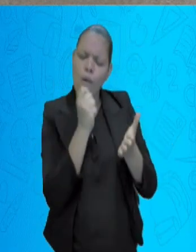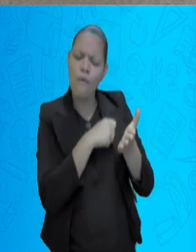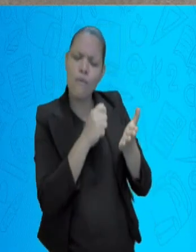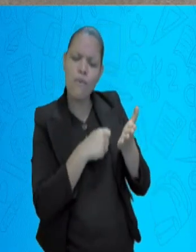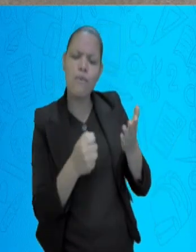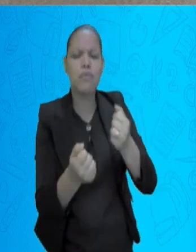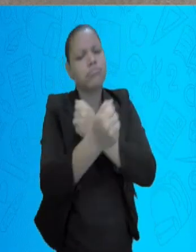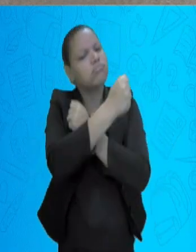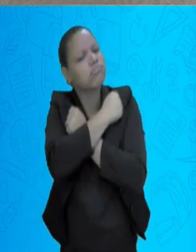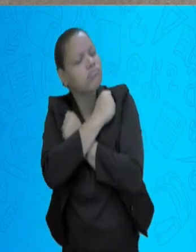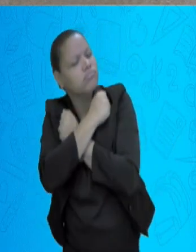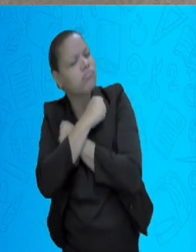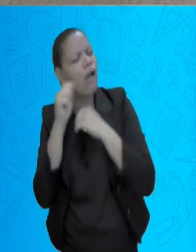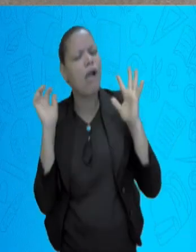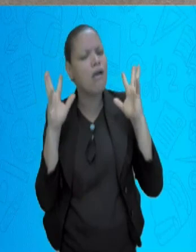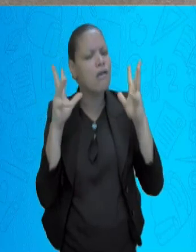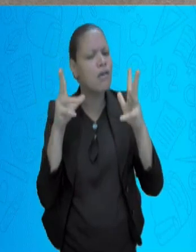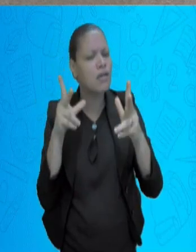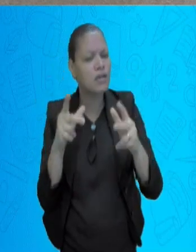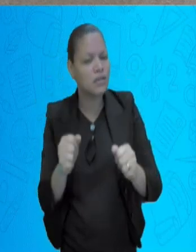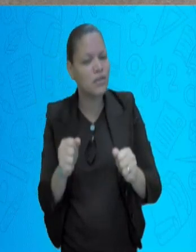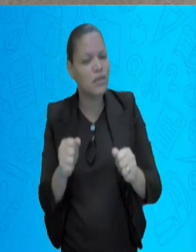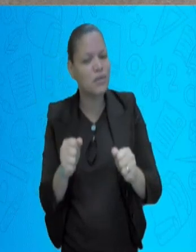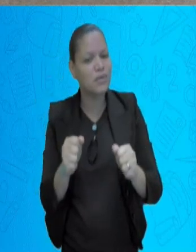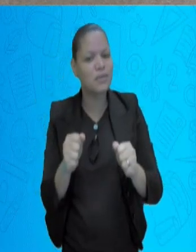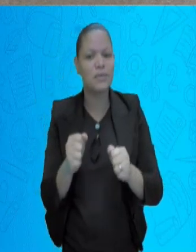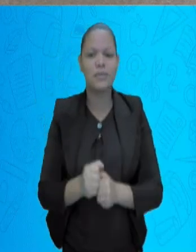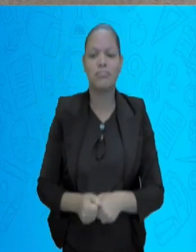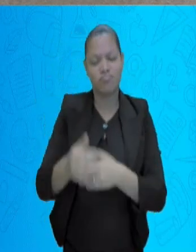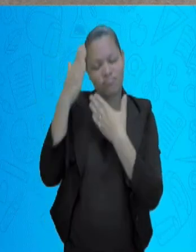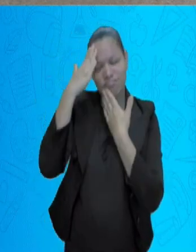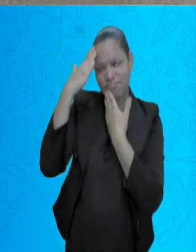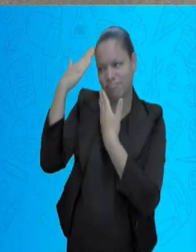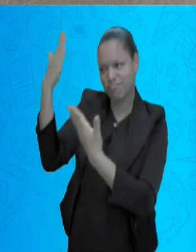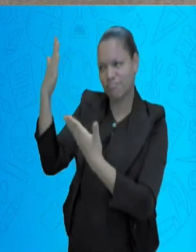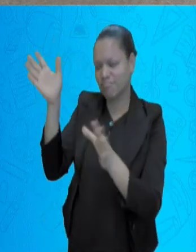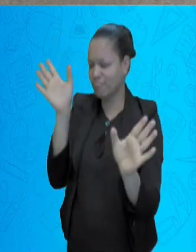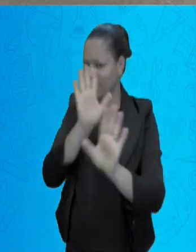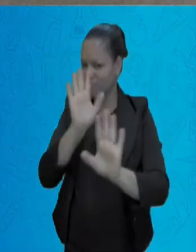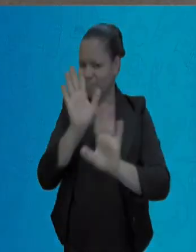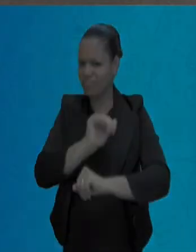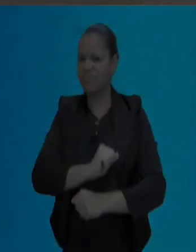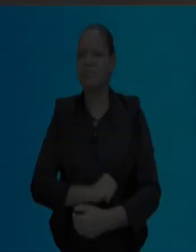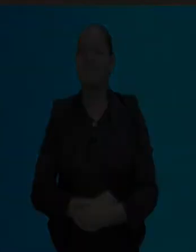Um grande abraço para todos e nós chegamos ao final da nossa aula.